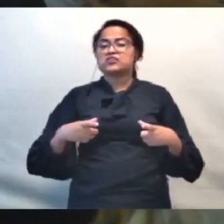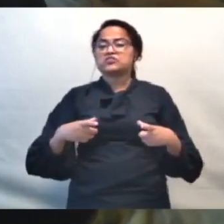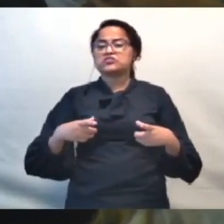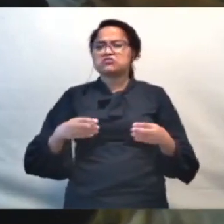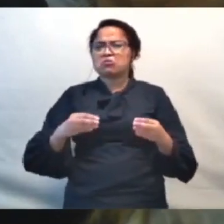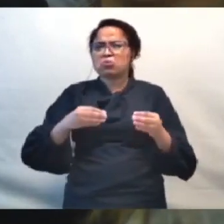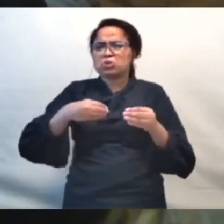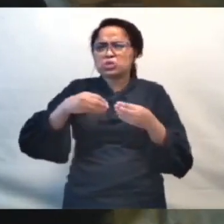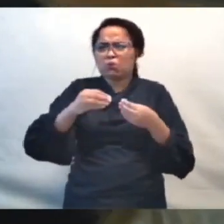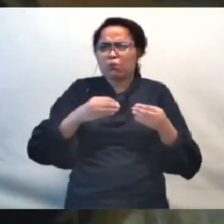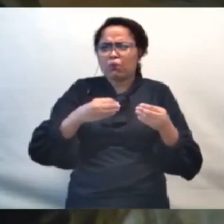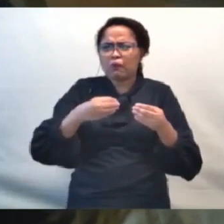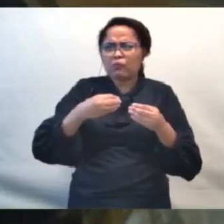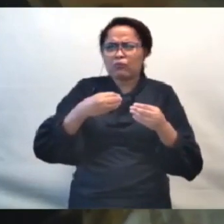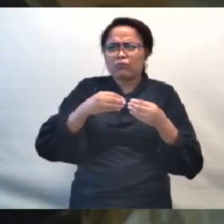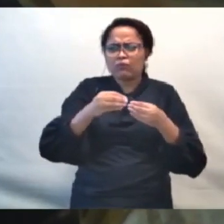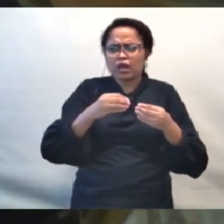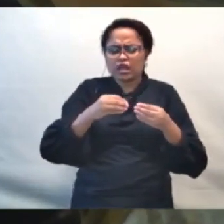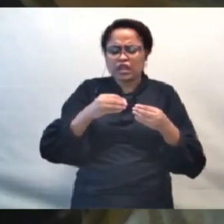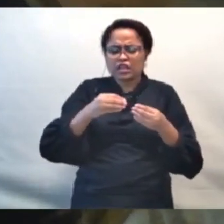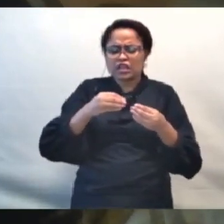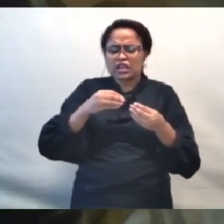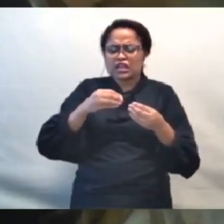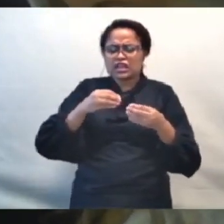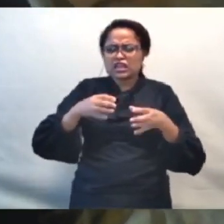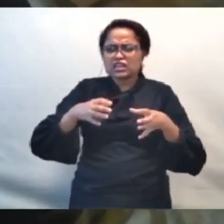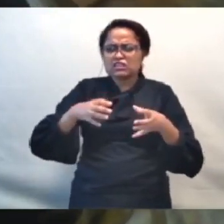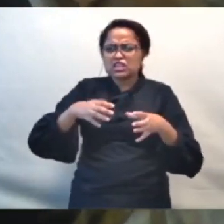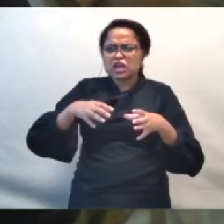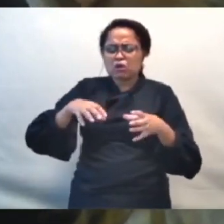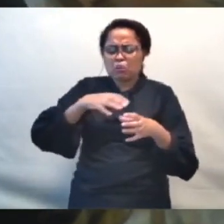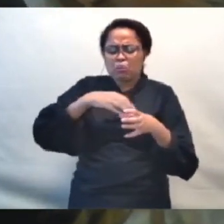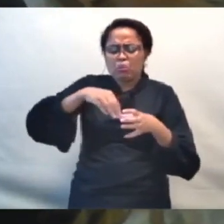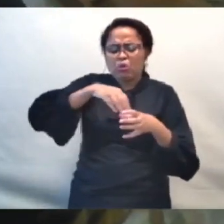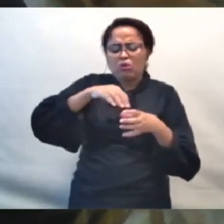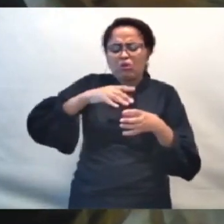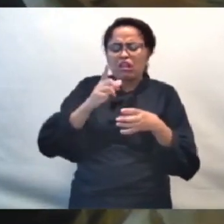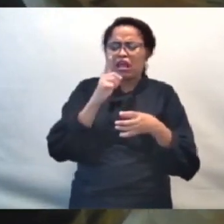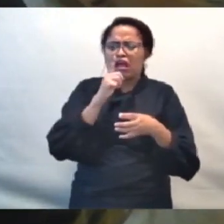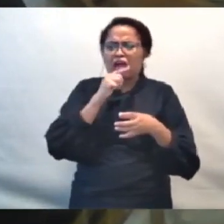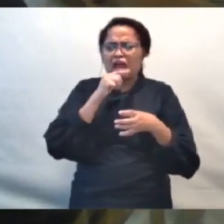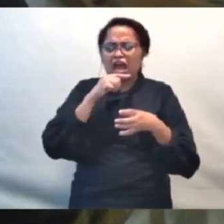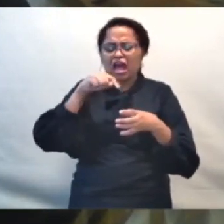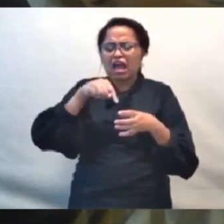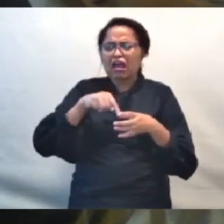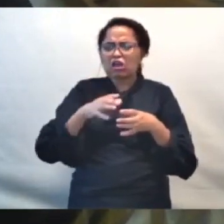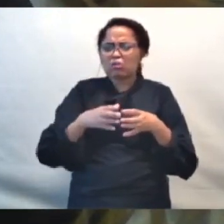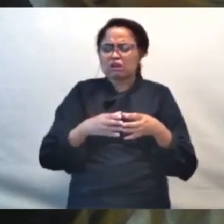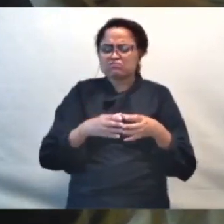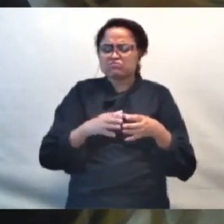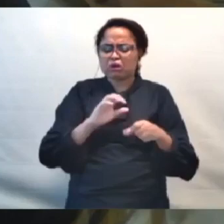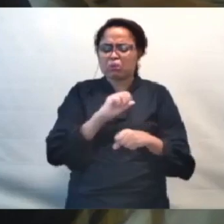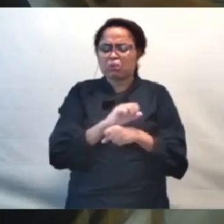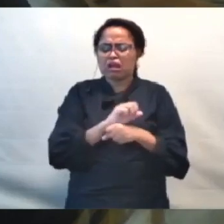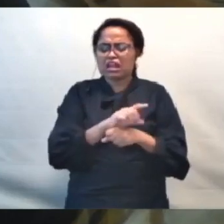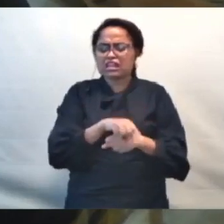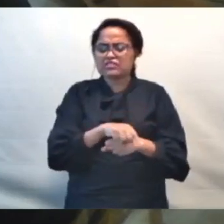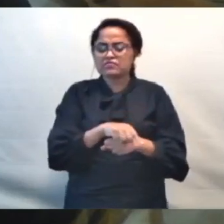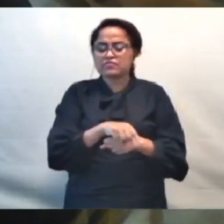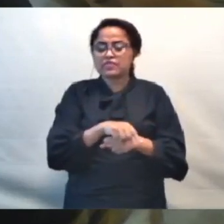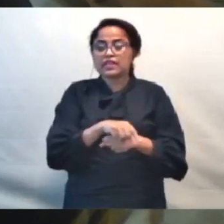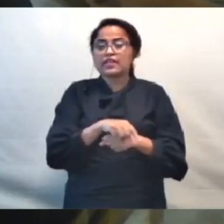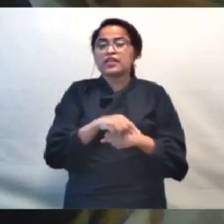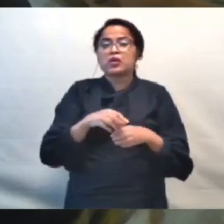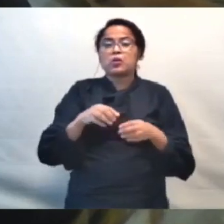acarretam dengue, a proliferação da dengue, já poderiam ser descartadas na própria coleta domiciliar. Não é preciso que a